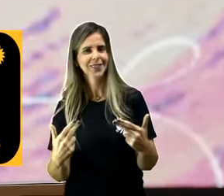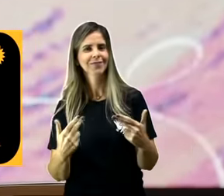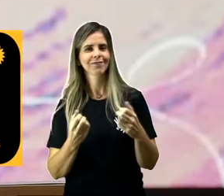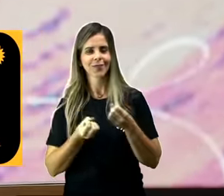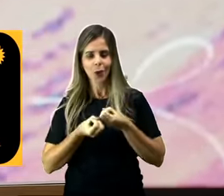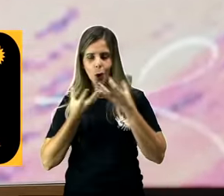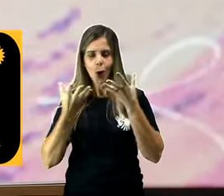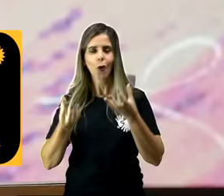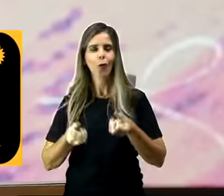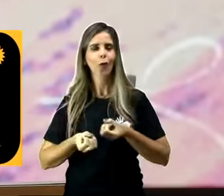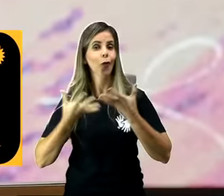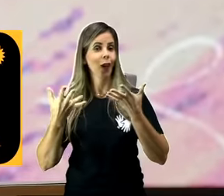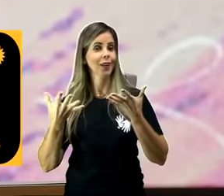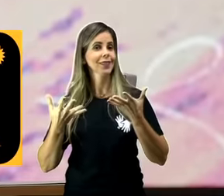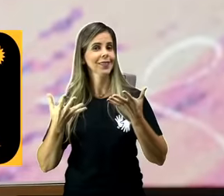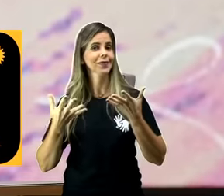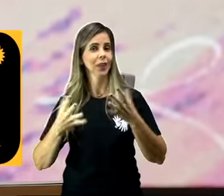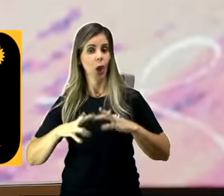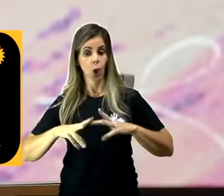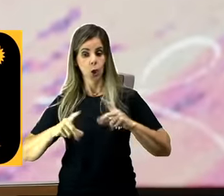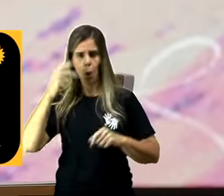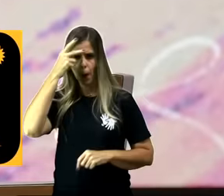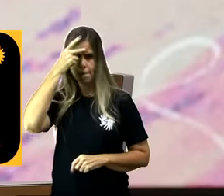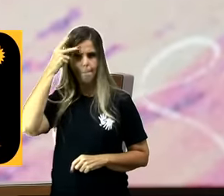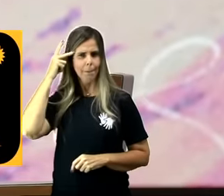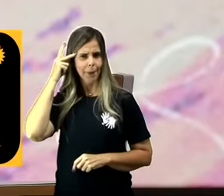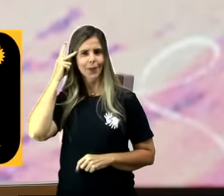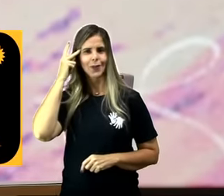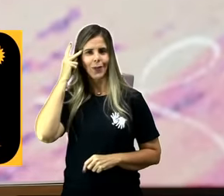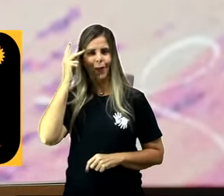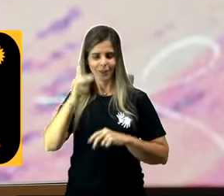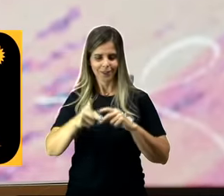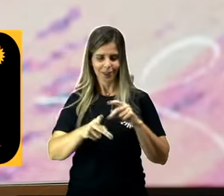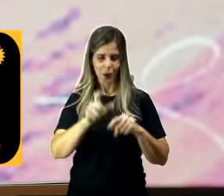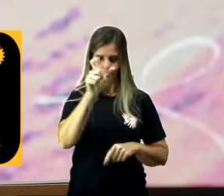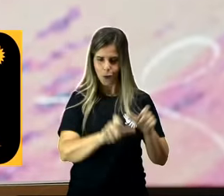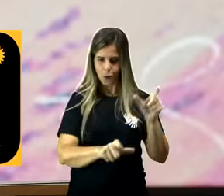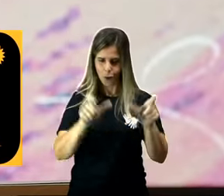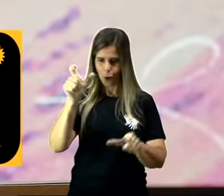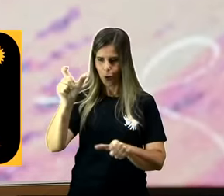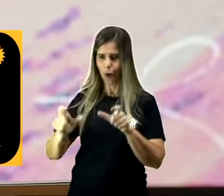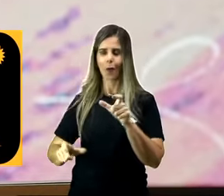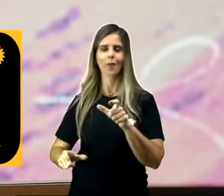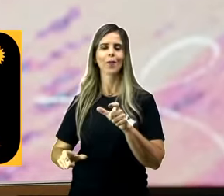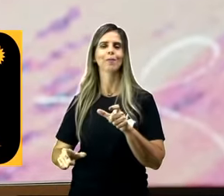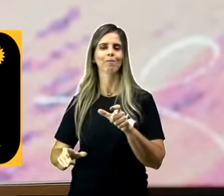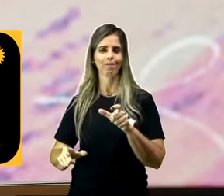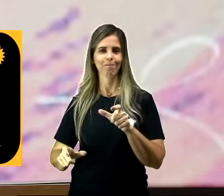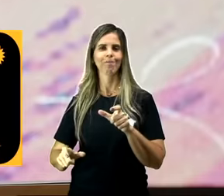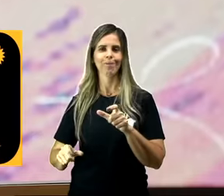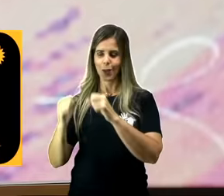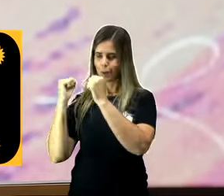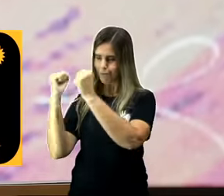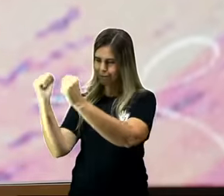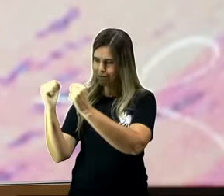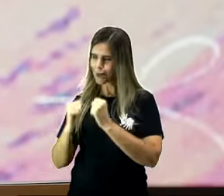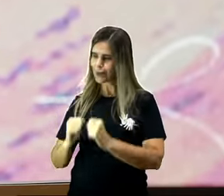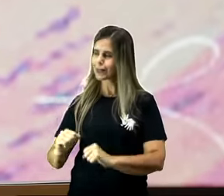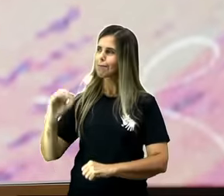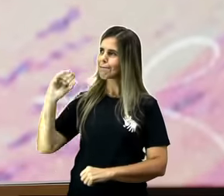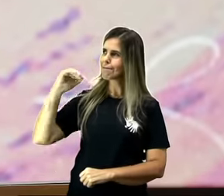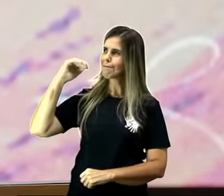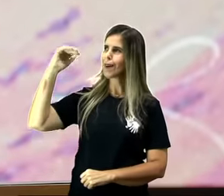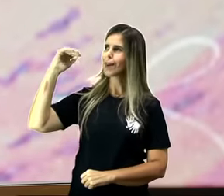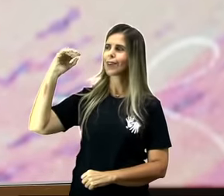Homens mais poderosos da terra têm que reconhecer que não há poder maior que o nome de Jesus. O Senhor dos exércitos está conosco, o